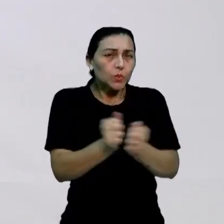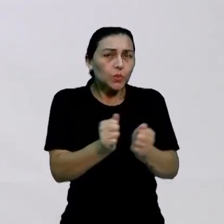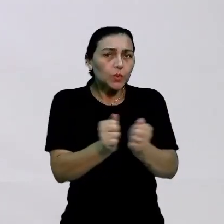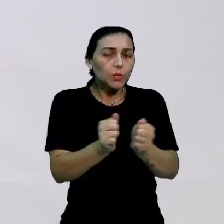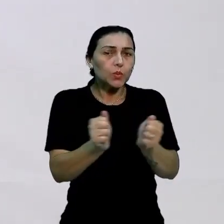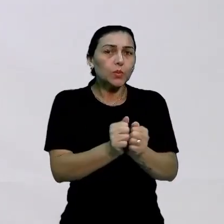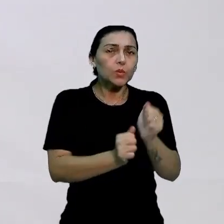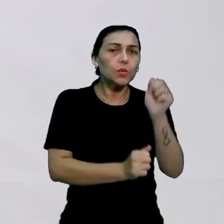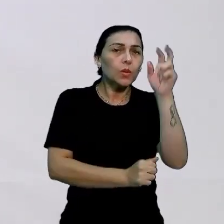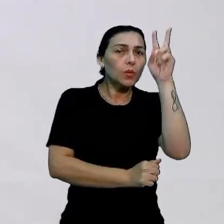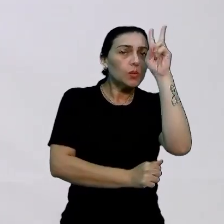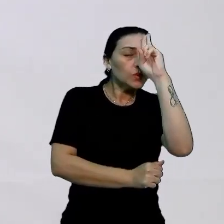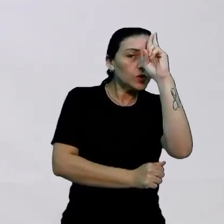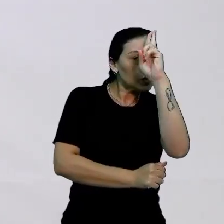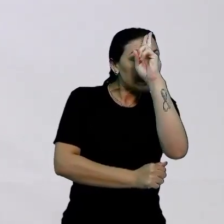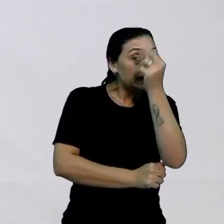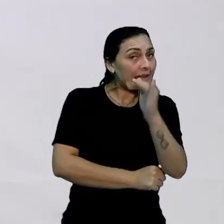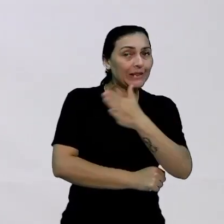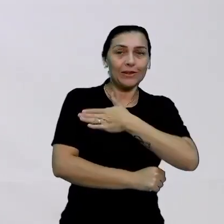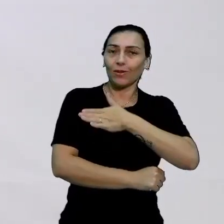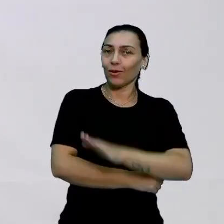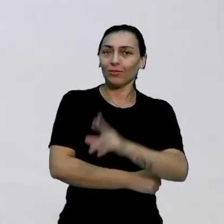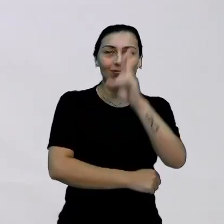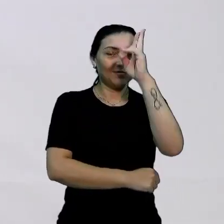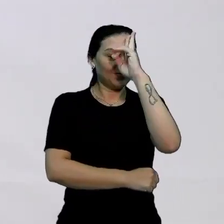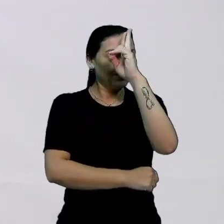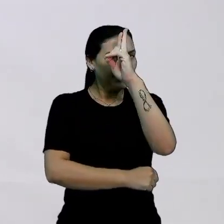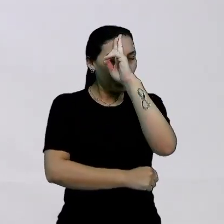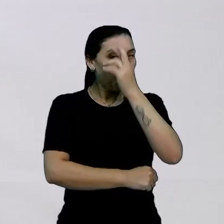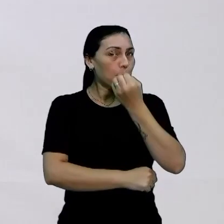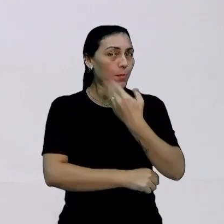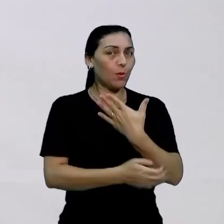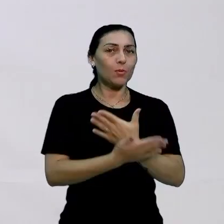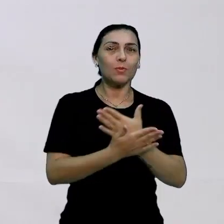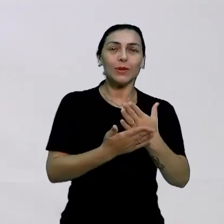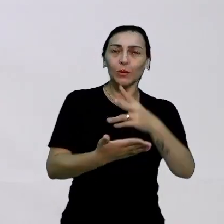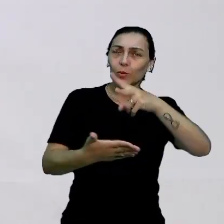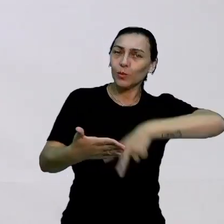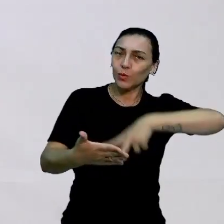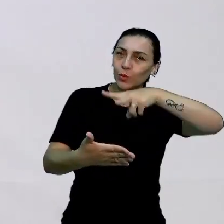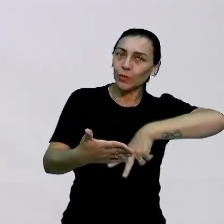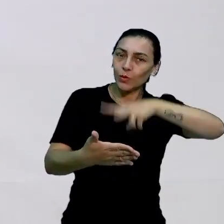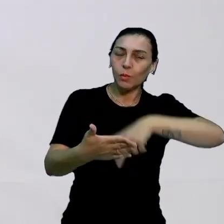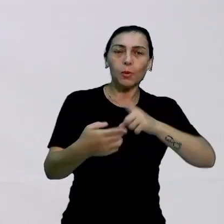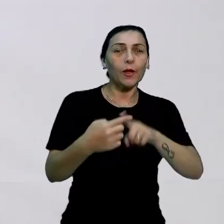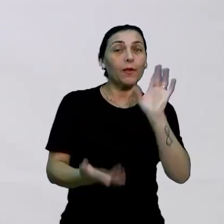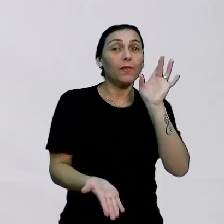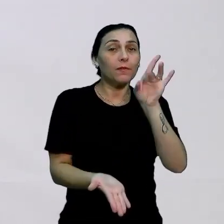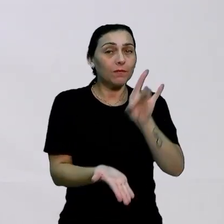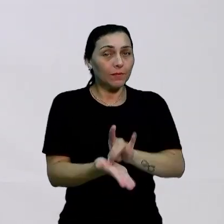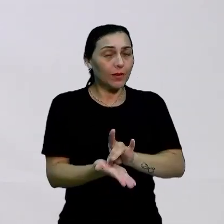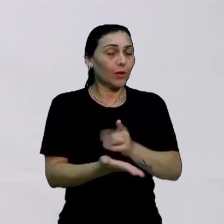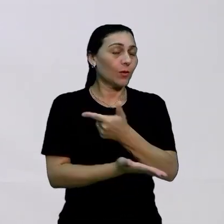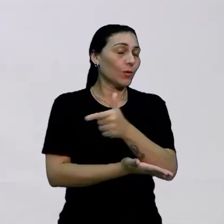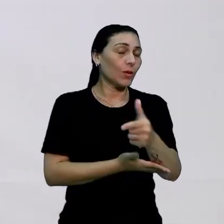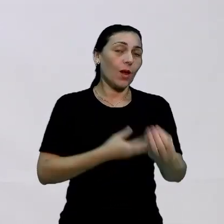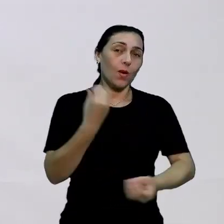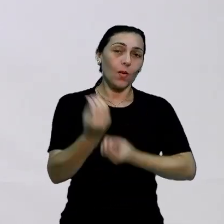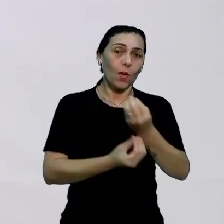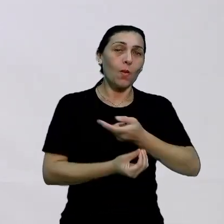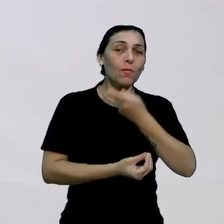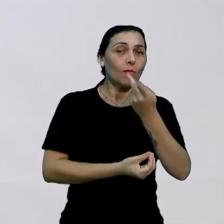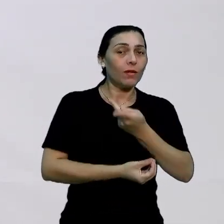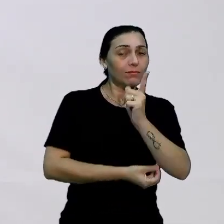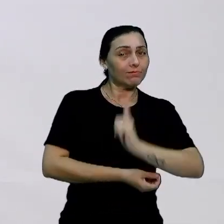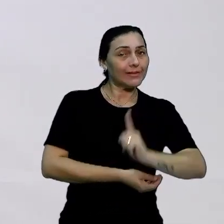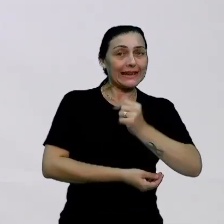com história. Então, se você não gosta de história, é bom começar a dar uma lida, porque, de fato, não tem como falar de